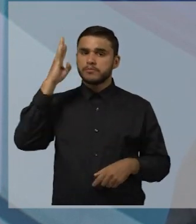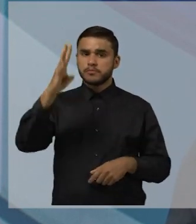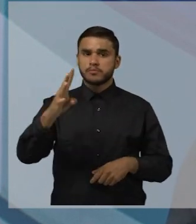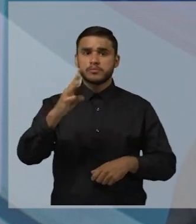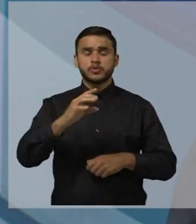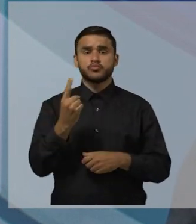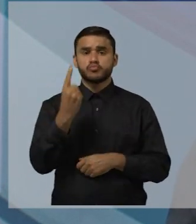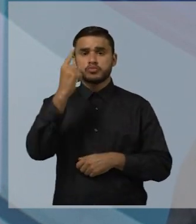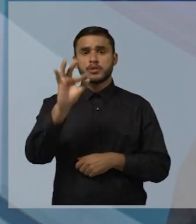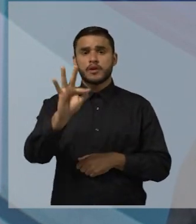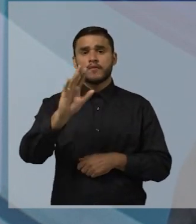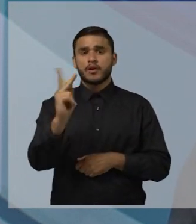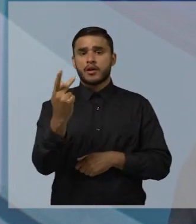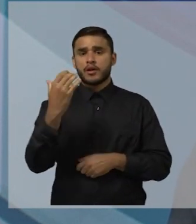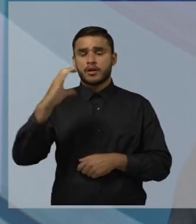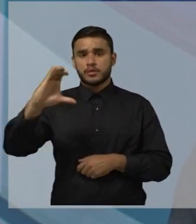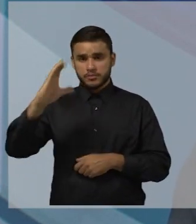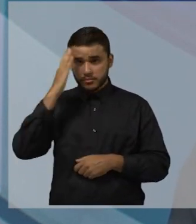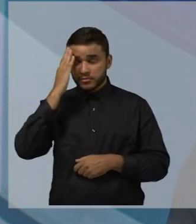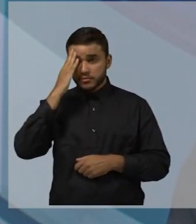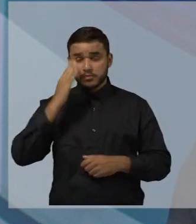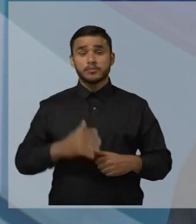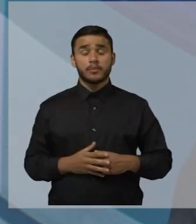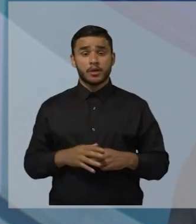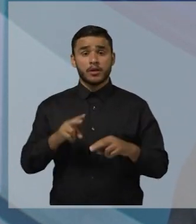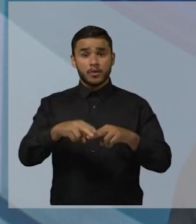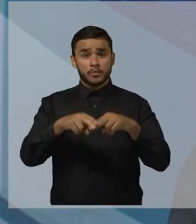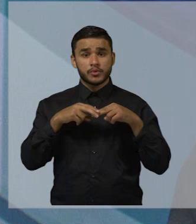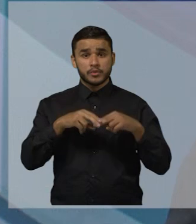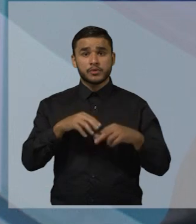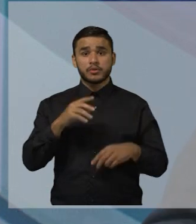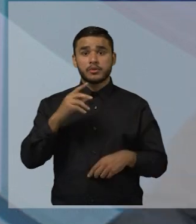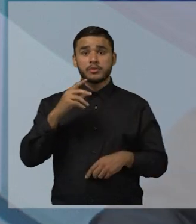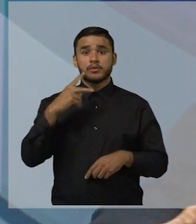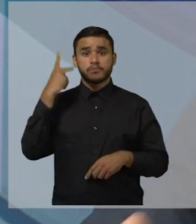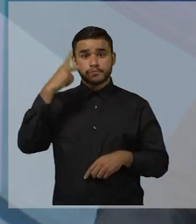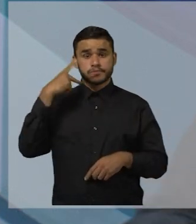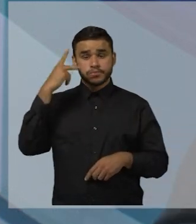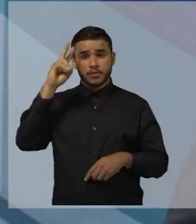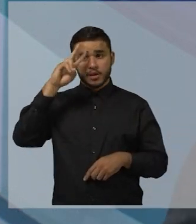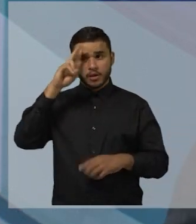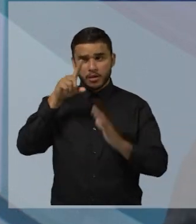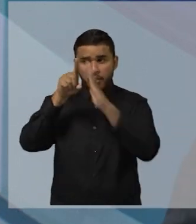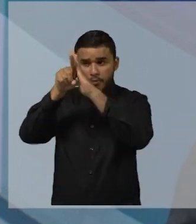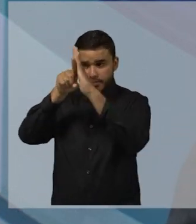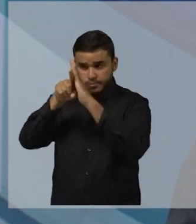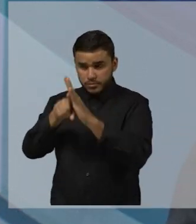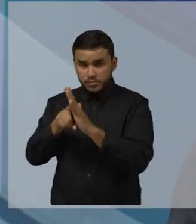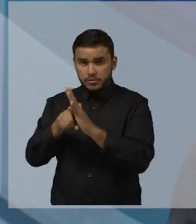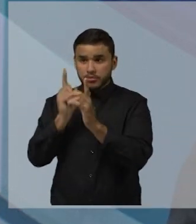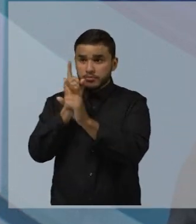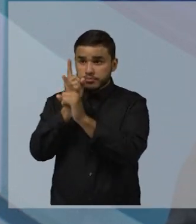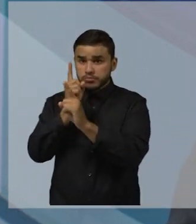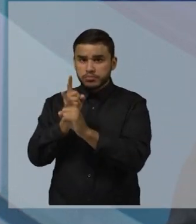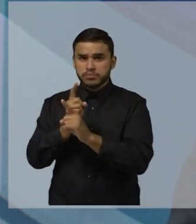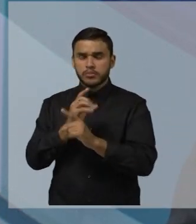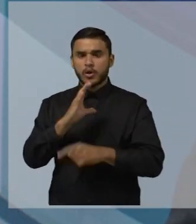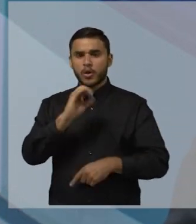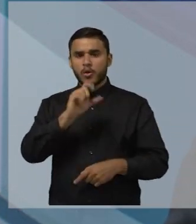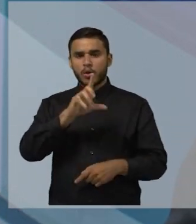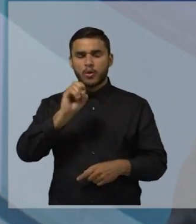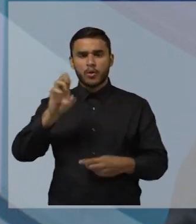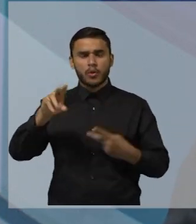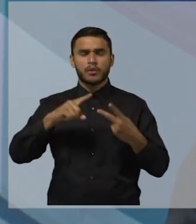que não está denunciado ou indiciado, que é o ex-presidente Fernando Henrique, porque o procurador lá da época também não foi muito